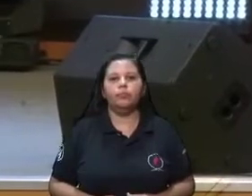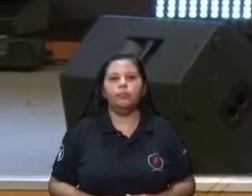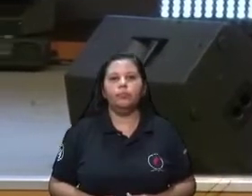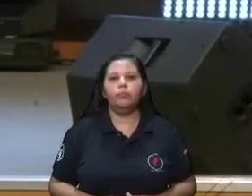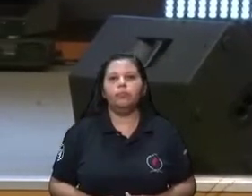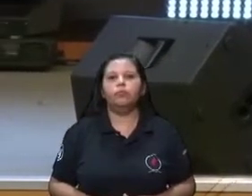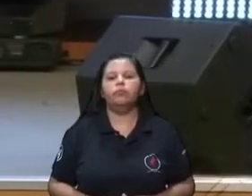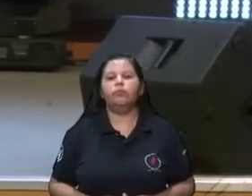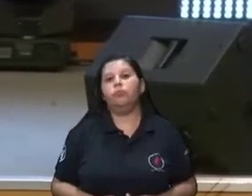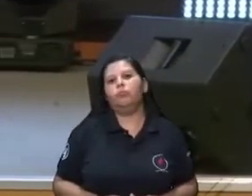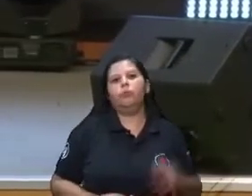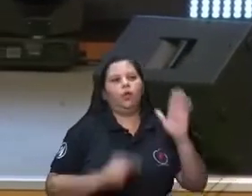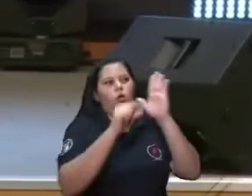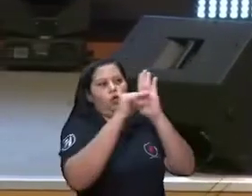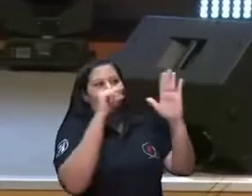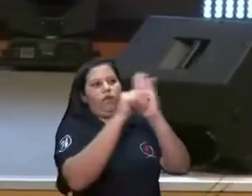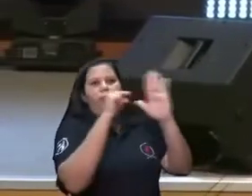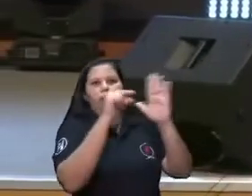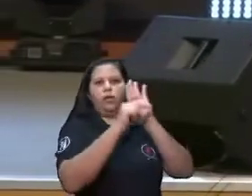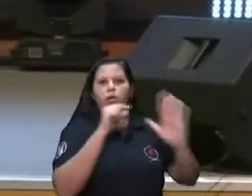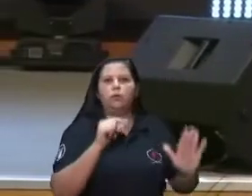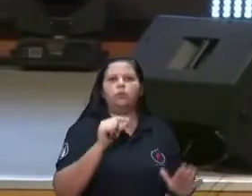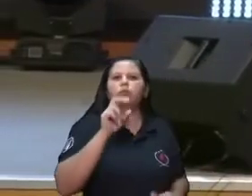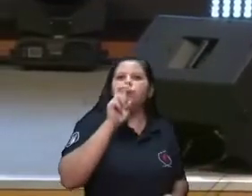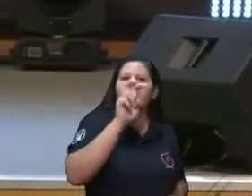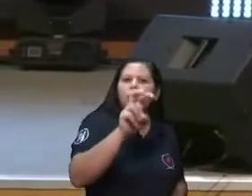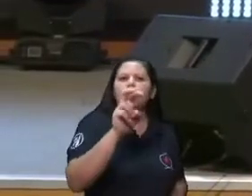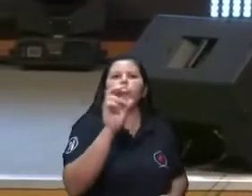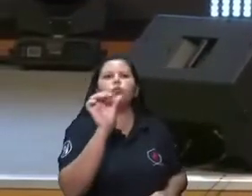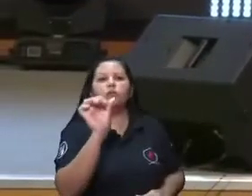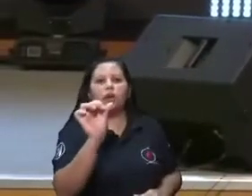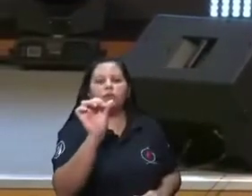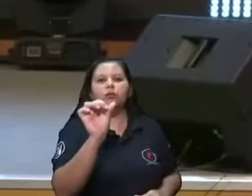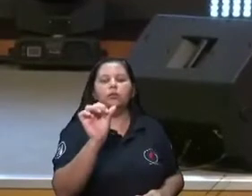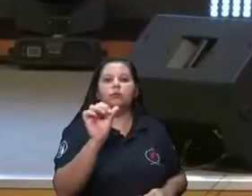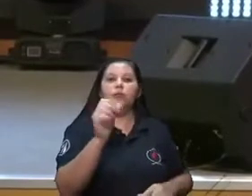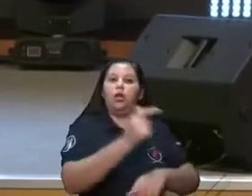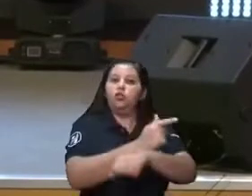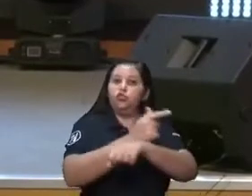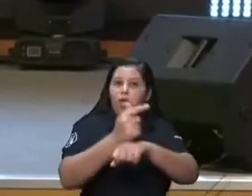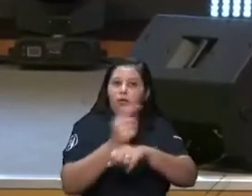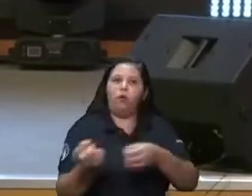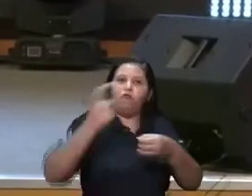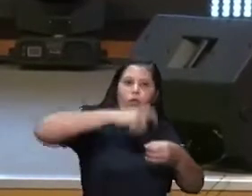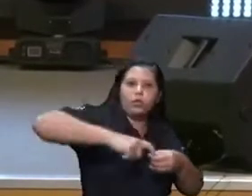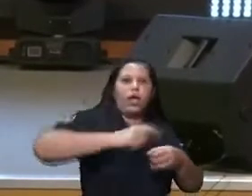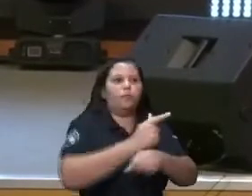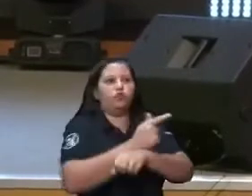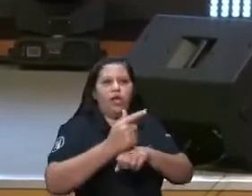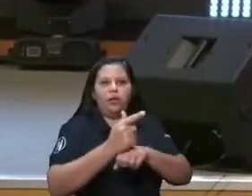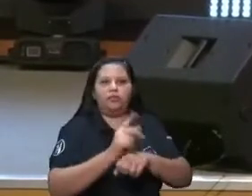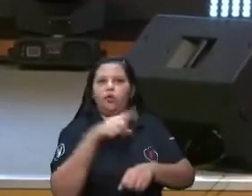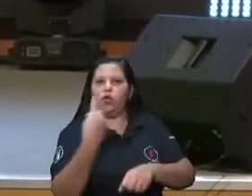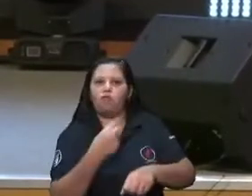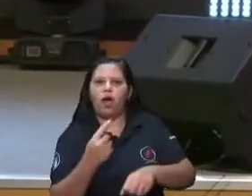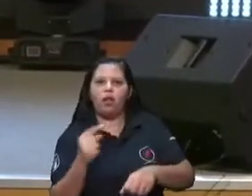Nos versículos 5 e 6, Gênesis, voltei para o Gênesis. Nós vamos fazer assim.